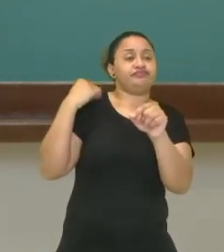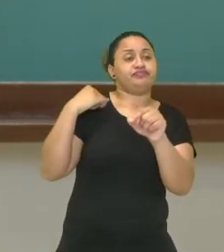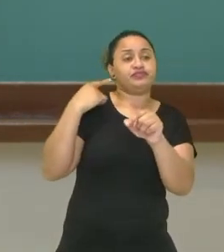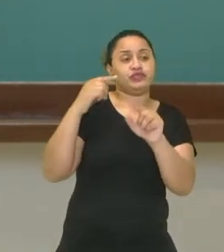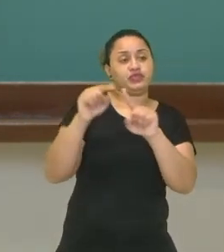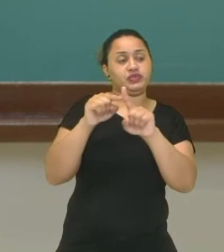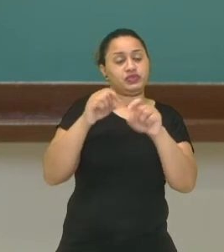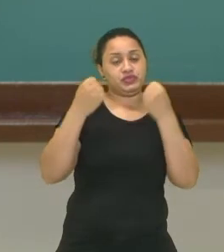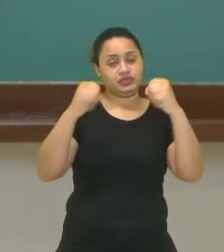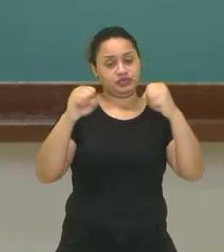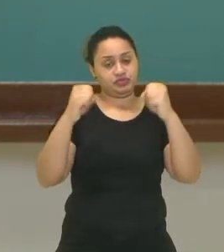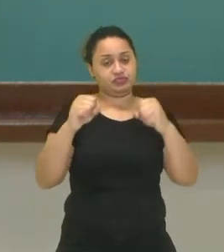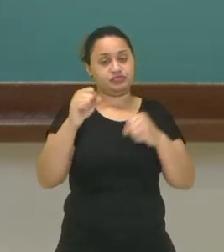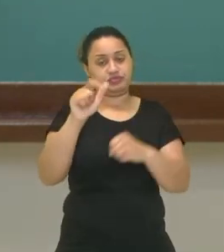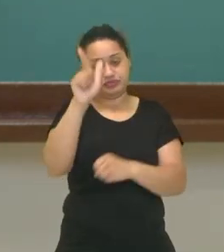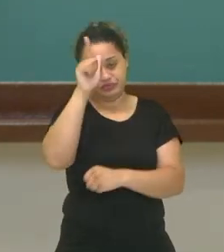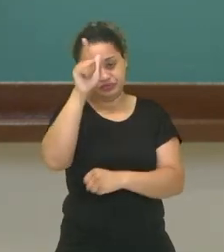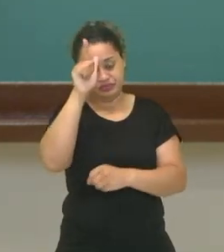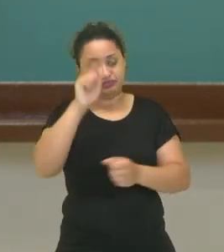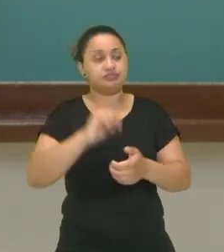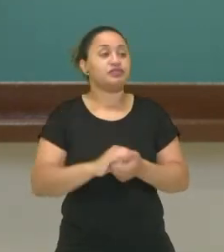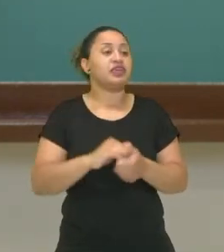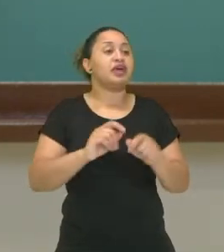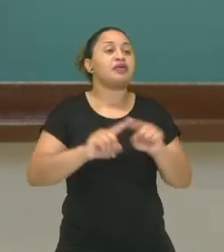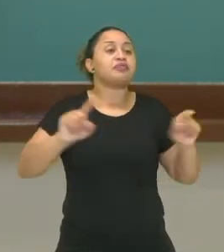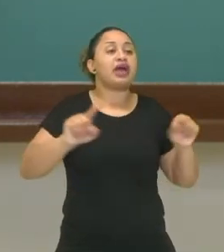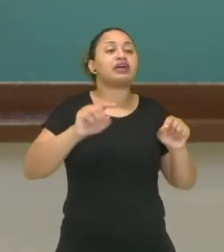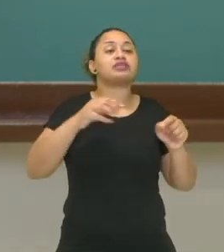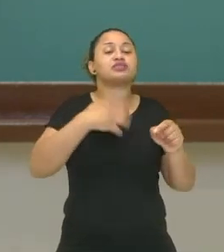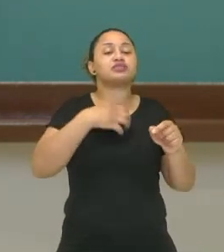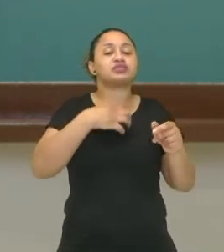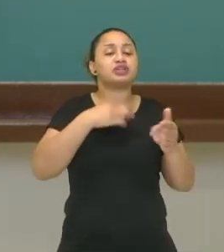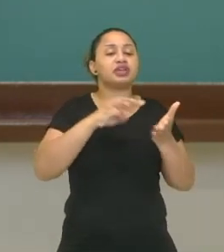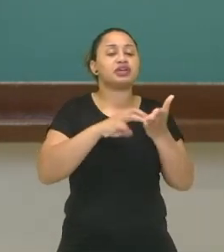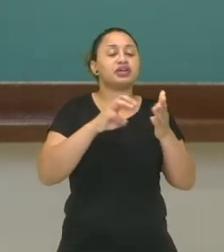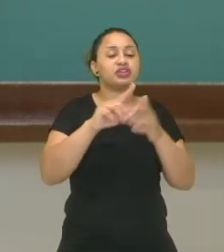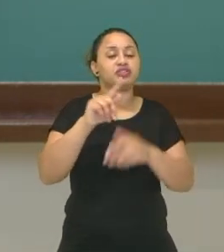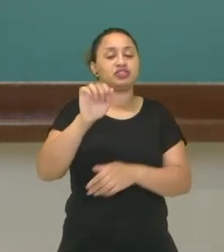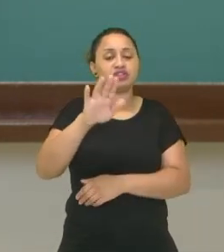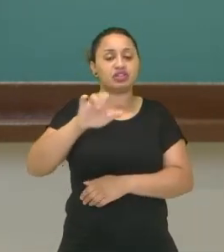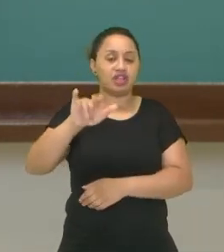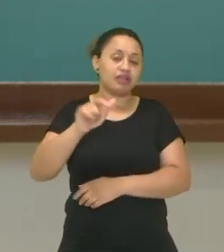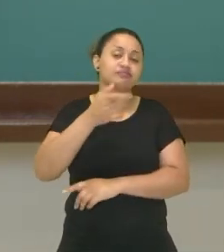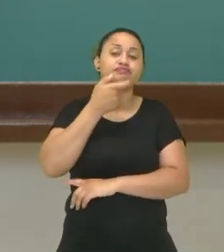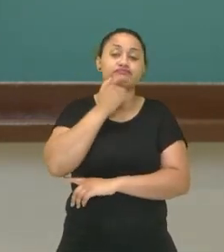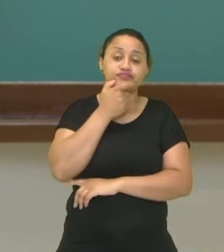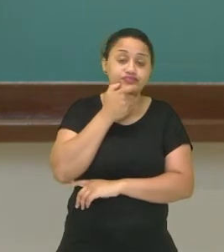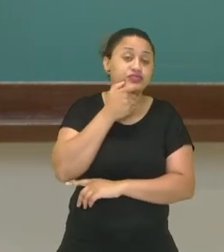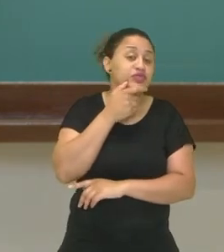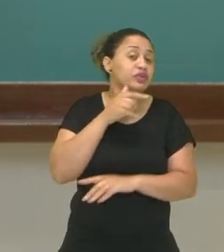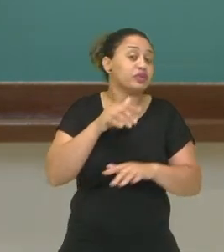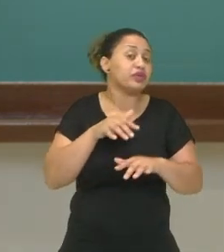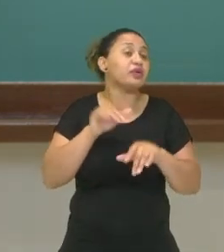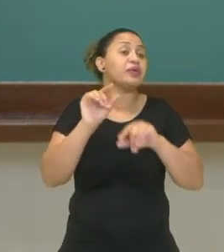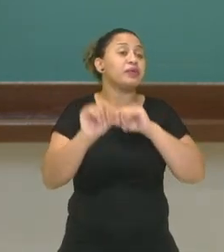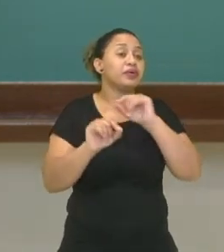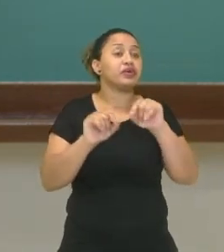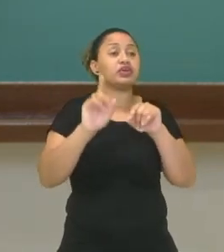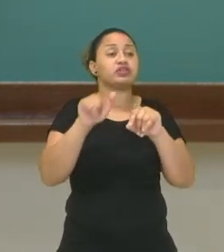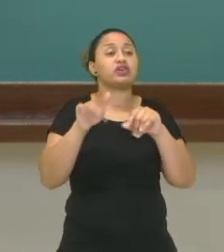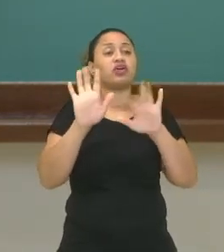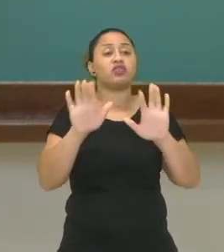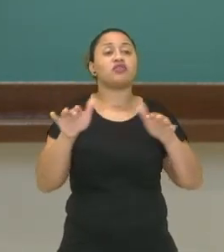alemã. Já a ginástica ali inglesa, a ginástica na Inglaterra, ela já estava